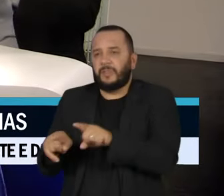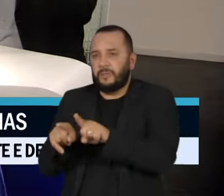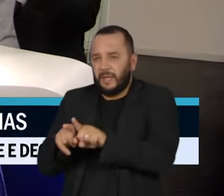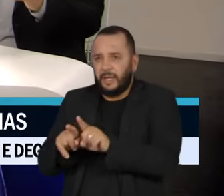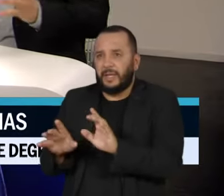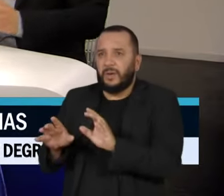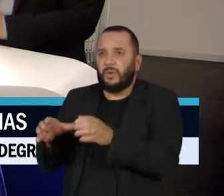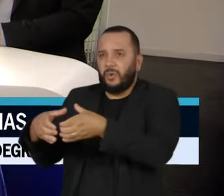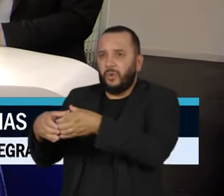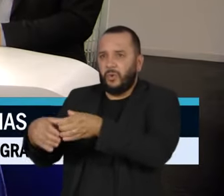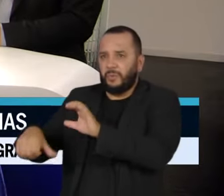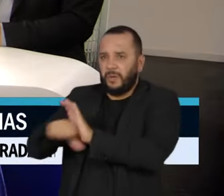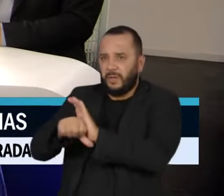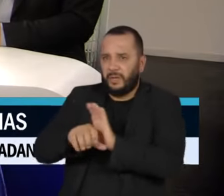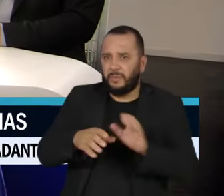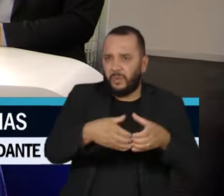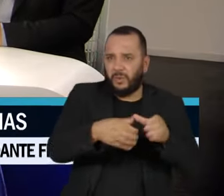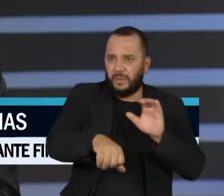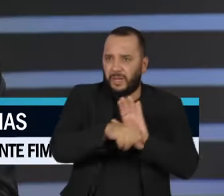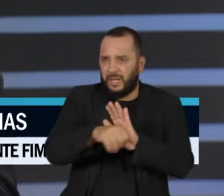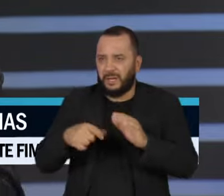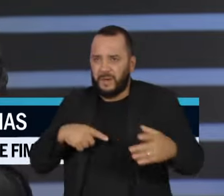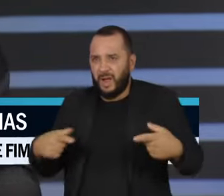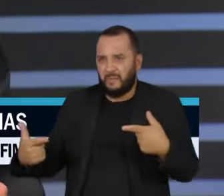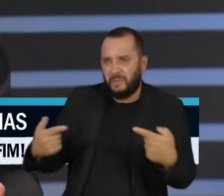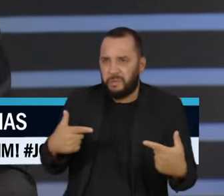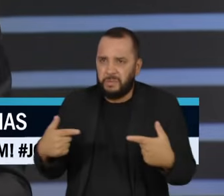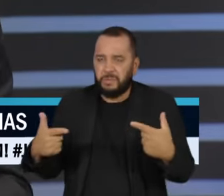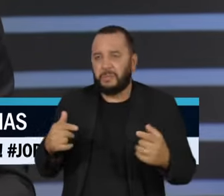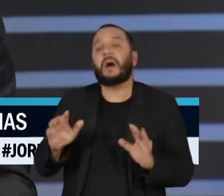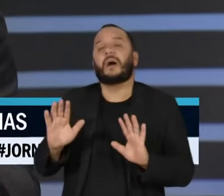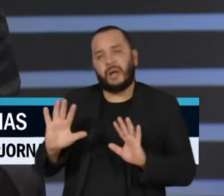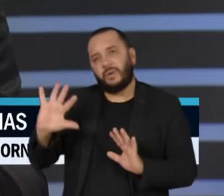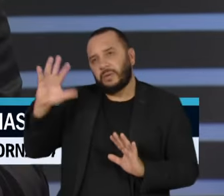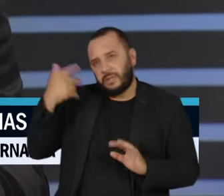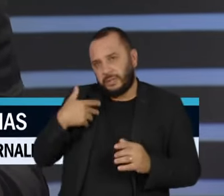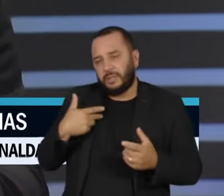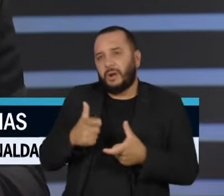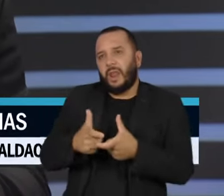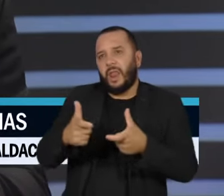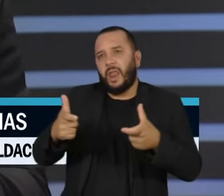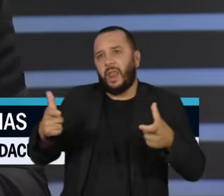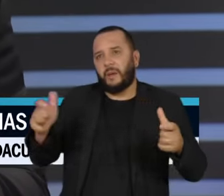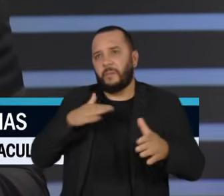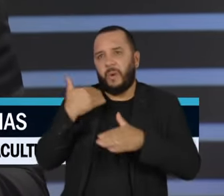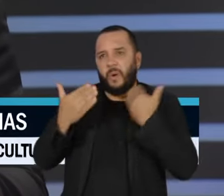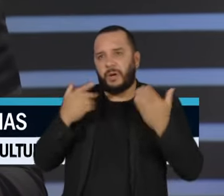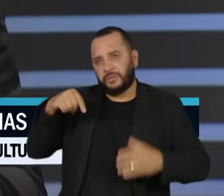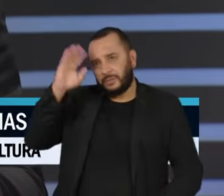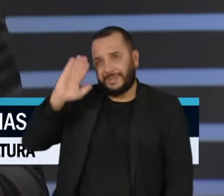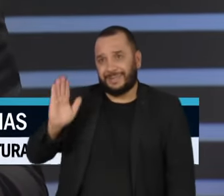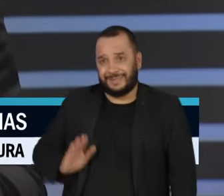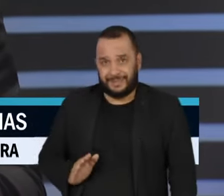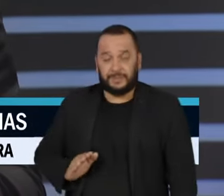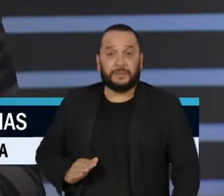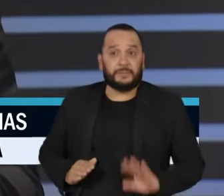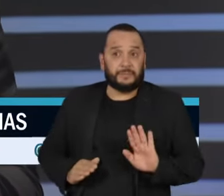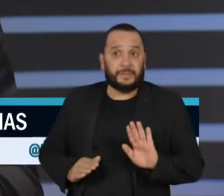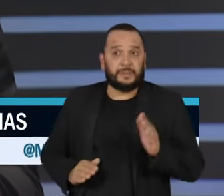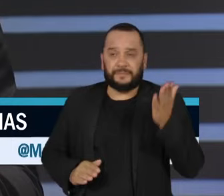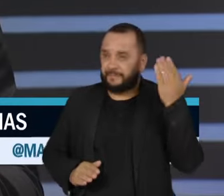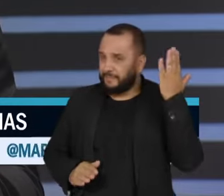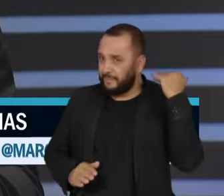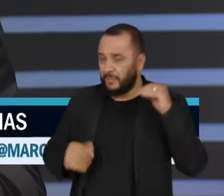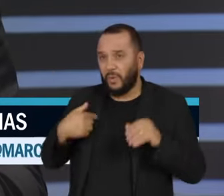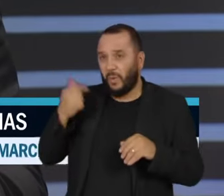que elevaram significativamente o número de homicídios no Brasil. O que acontece é que, num ambiente que a gente estava conseguindo desarmar ao longo